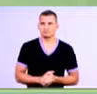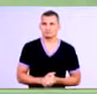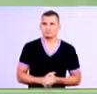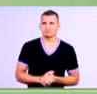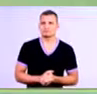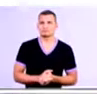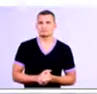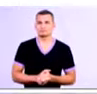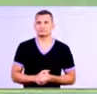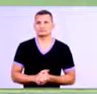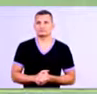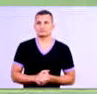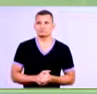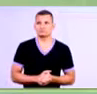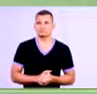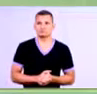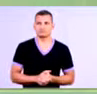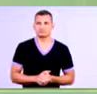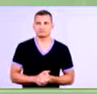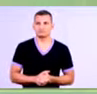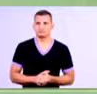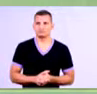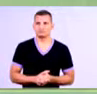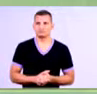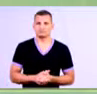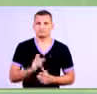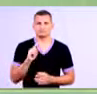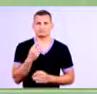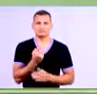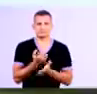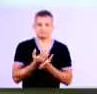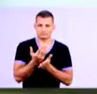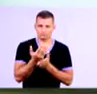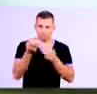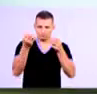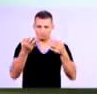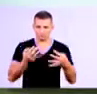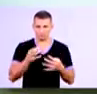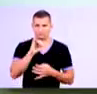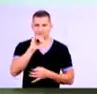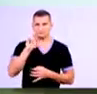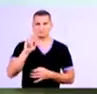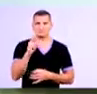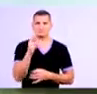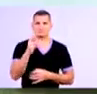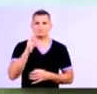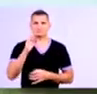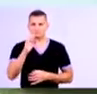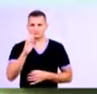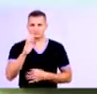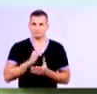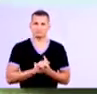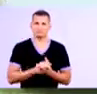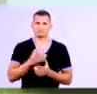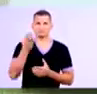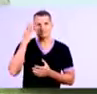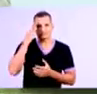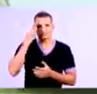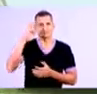O objetivo da aula: quando nós começamos a falar sobre a interação humano-computador, nós falamos que o